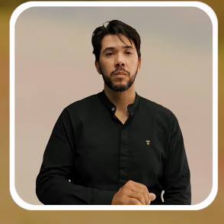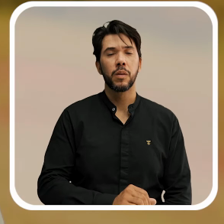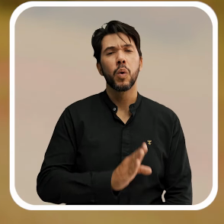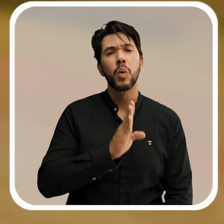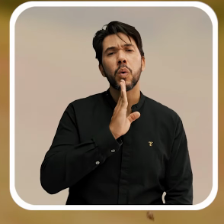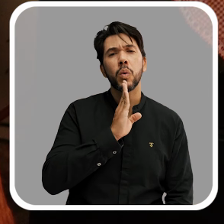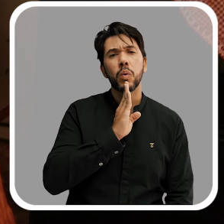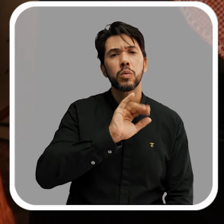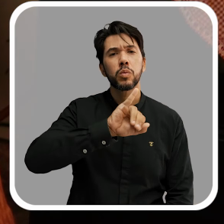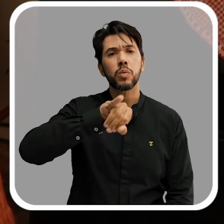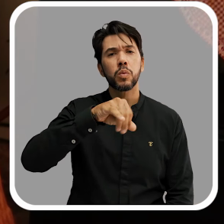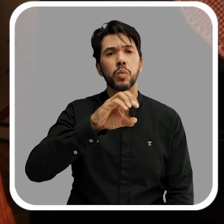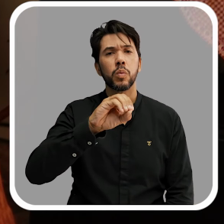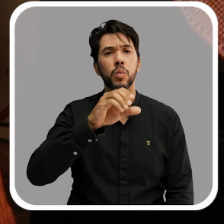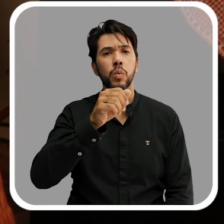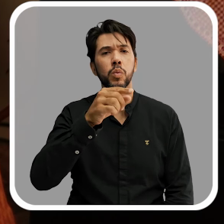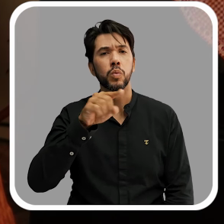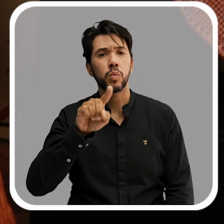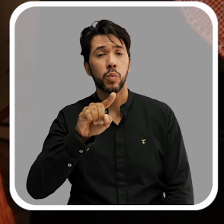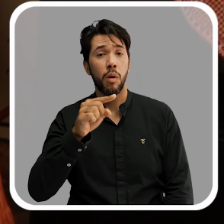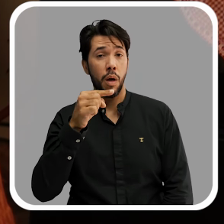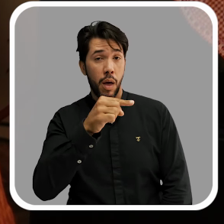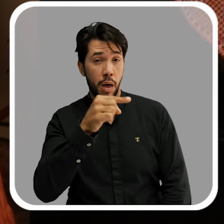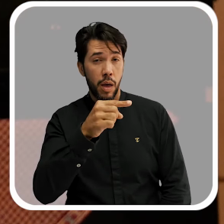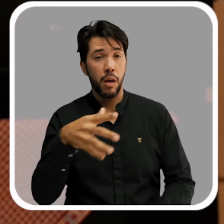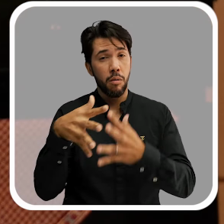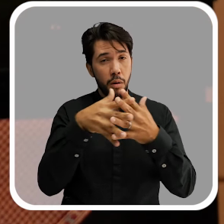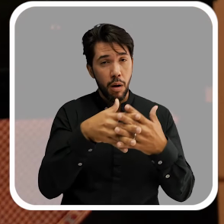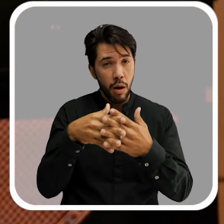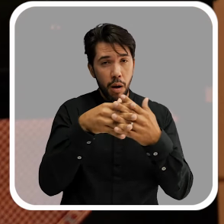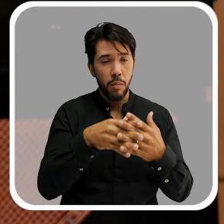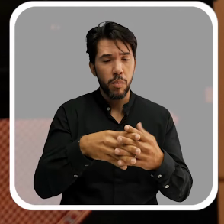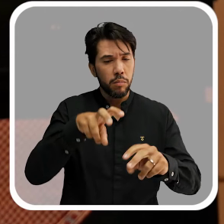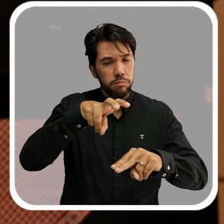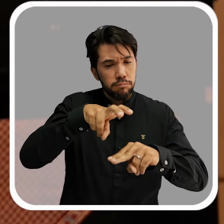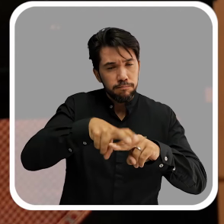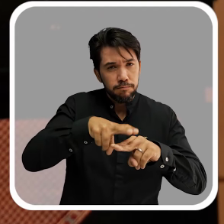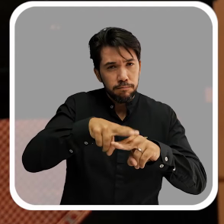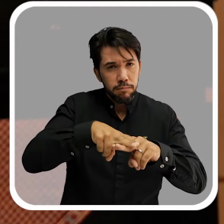Esse seu João tocava sentado no banco do pau de arara e tocava ele. Pegava e tocava.